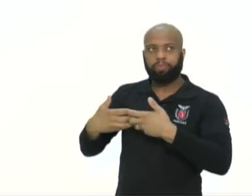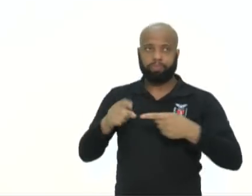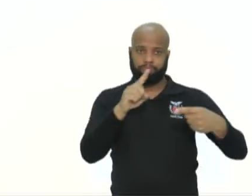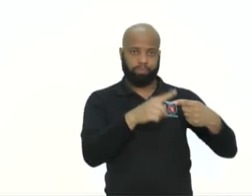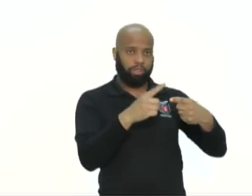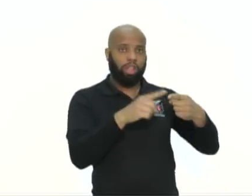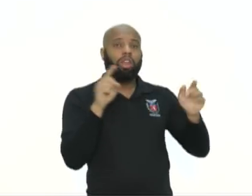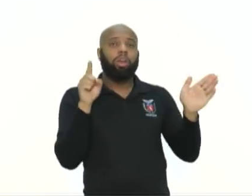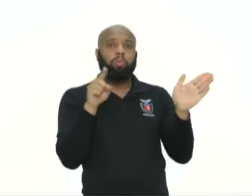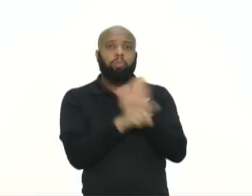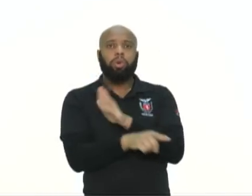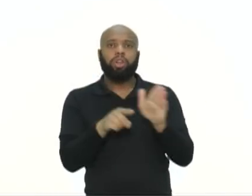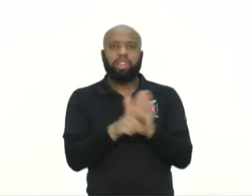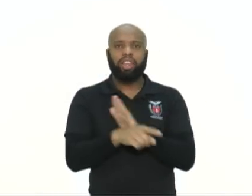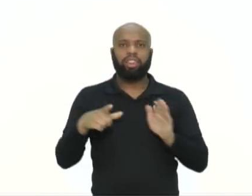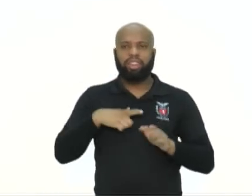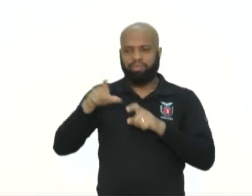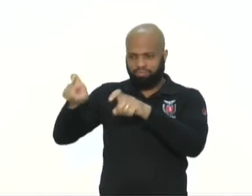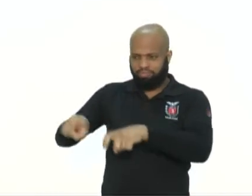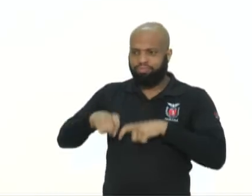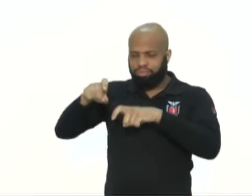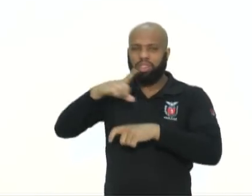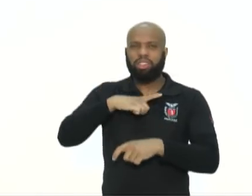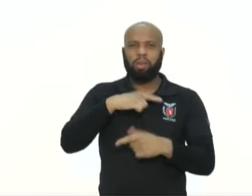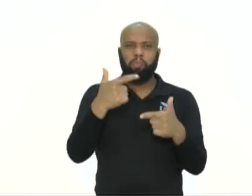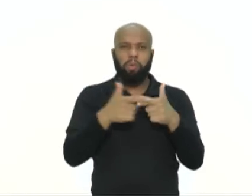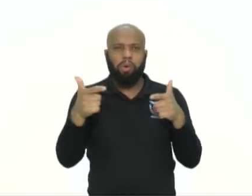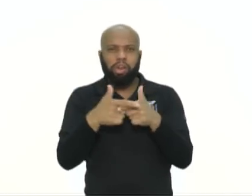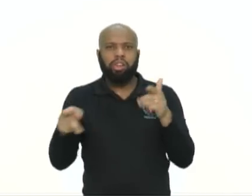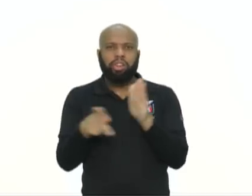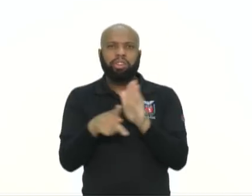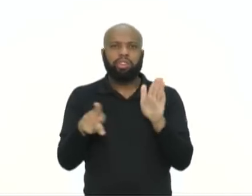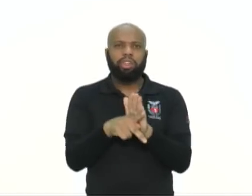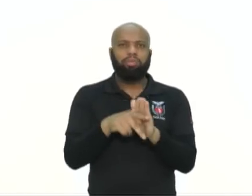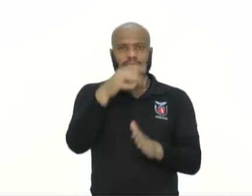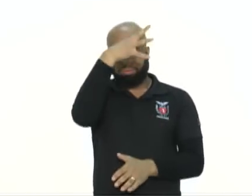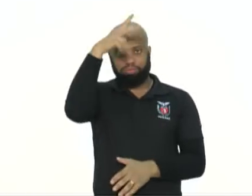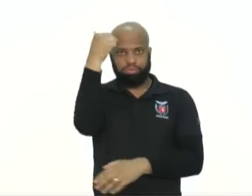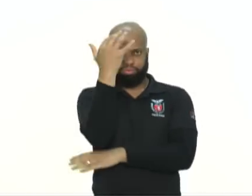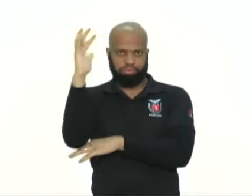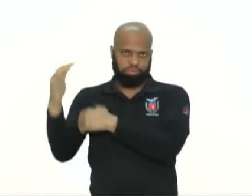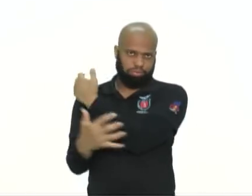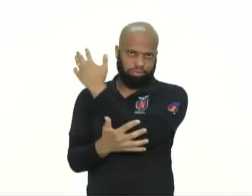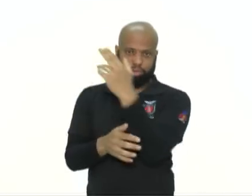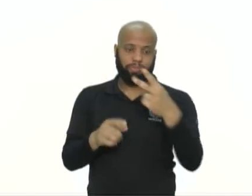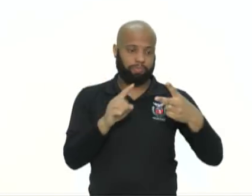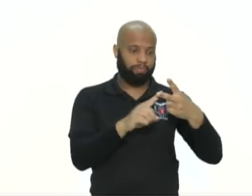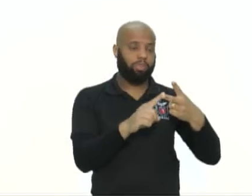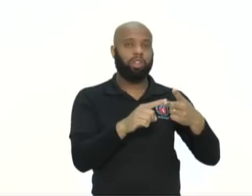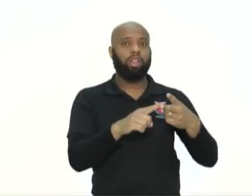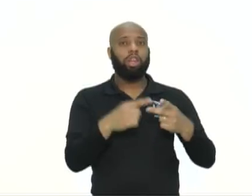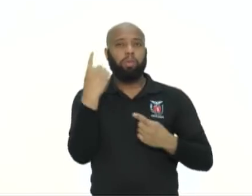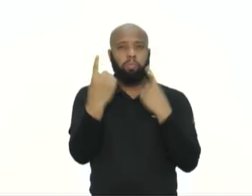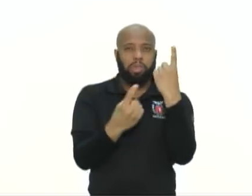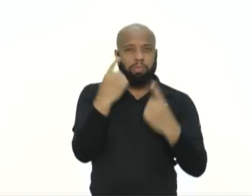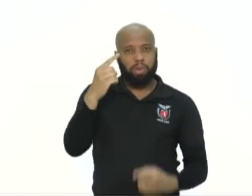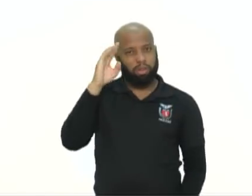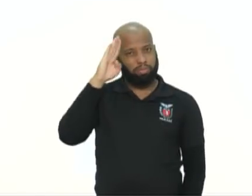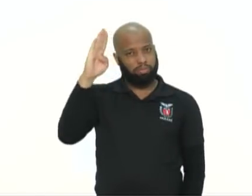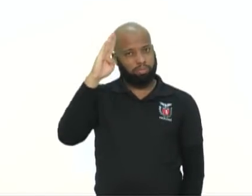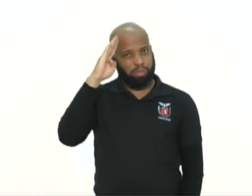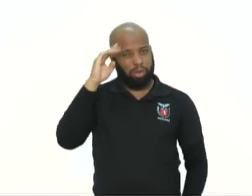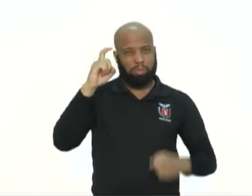a pecuária causa impactos ambientais na floresta amazônica? E número 2, qual a principal preocupação da retirada da